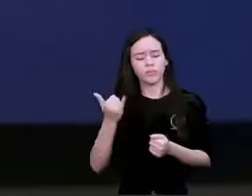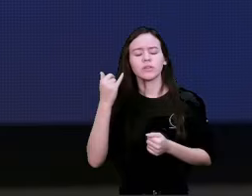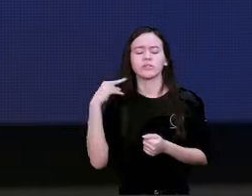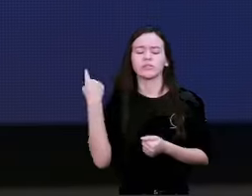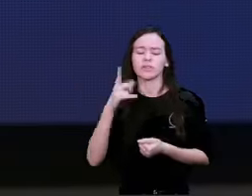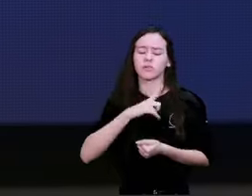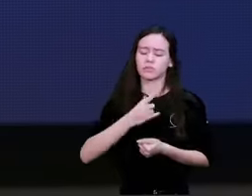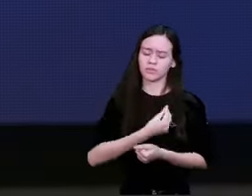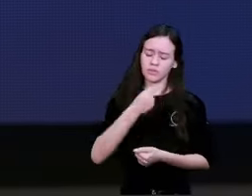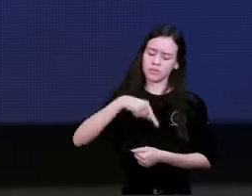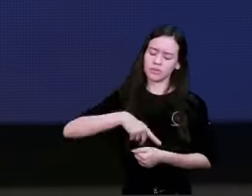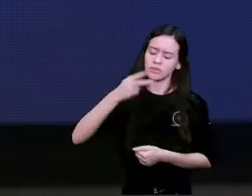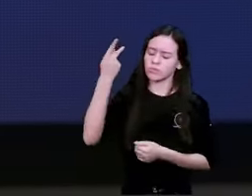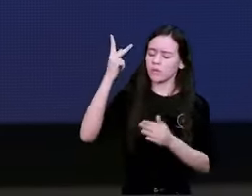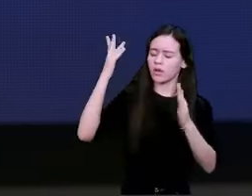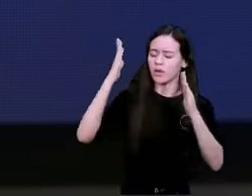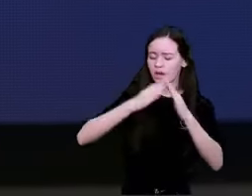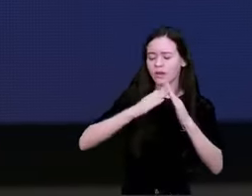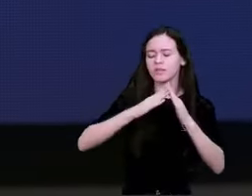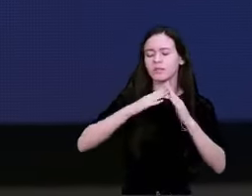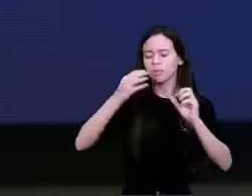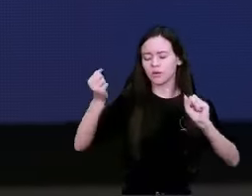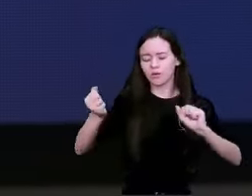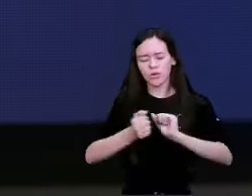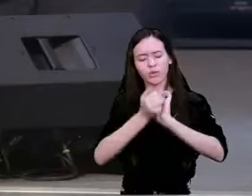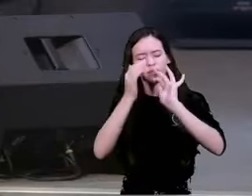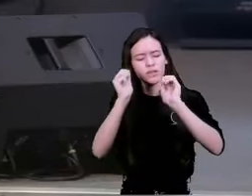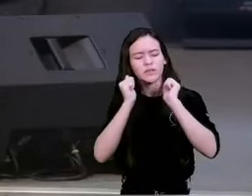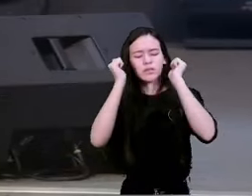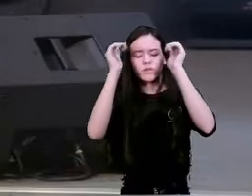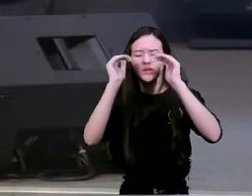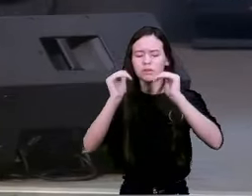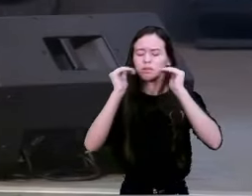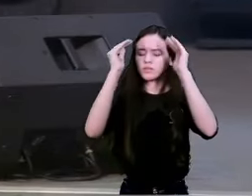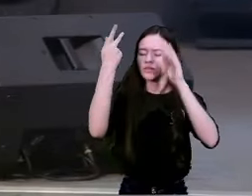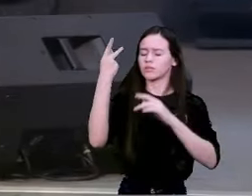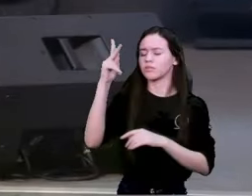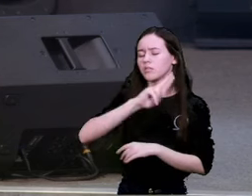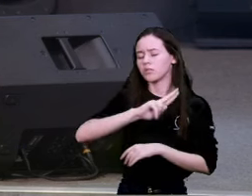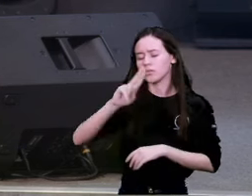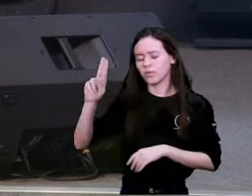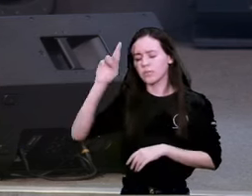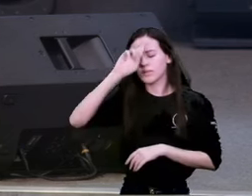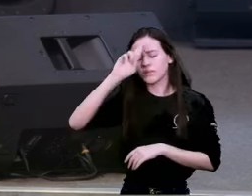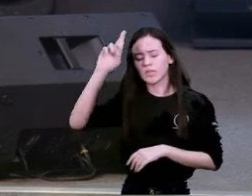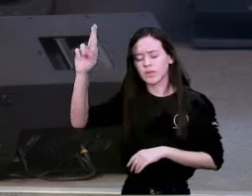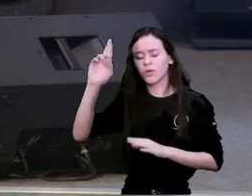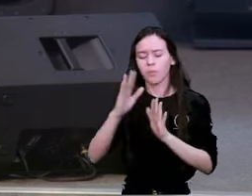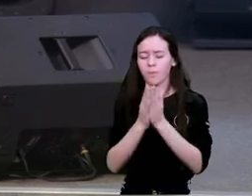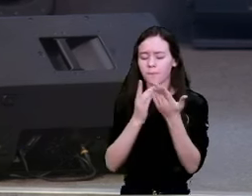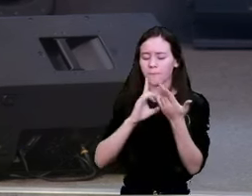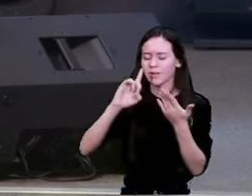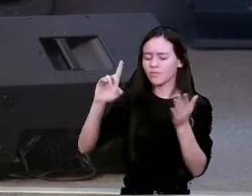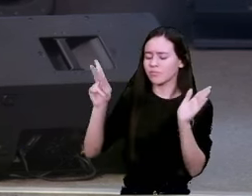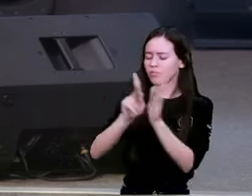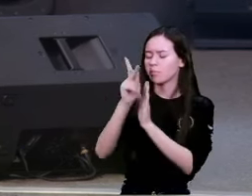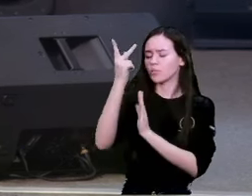de estar na tua casa, para glorificar, exaltar e engrandecer o teu nome. Senhor, a palavra é